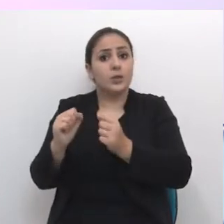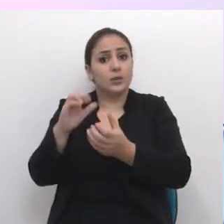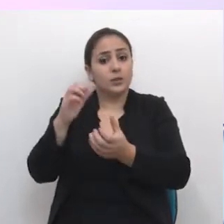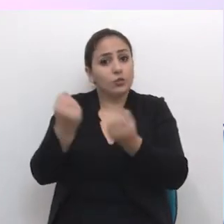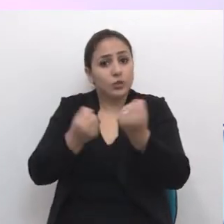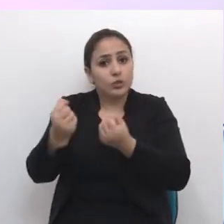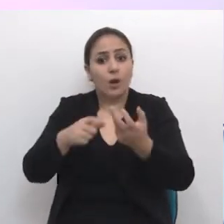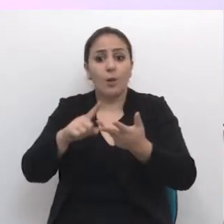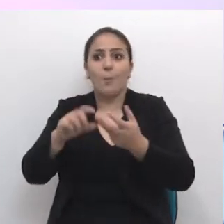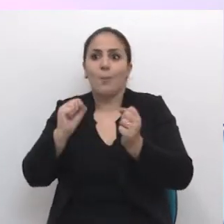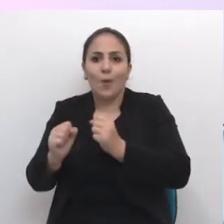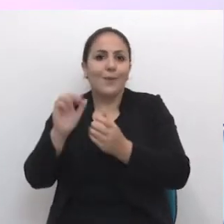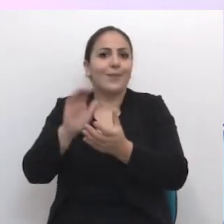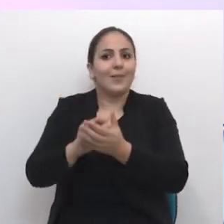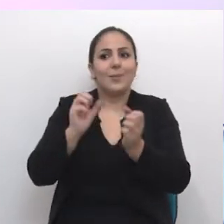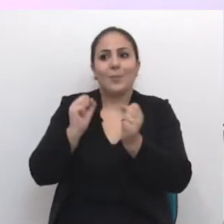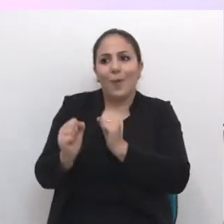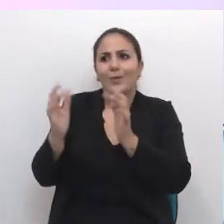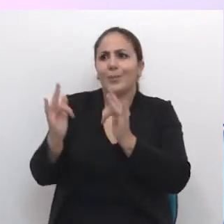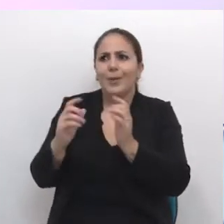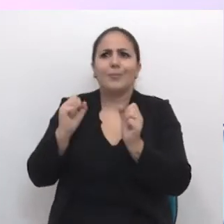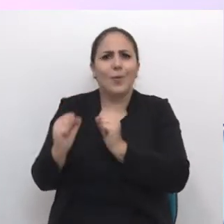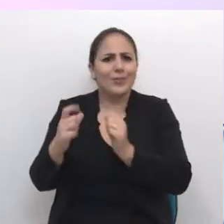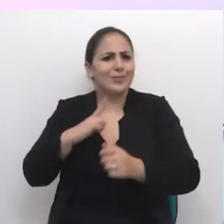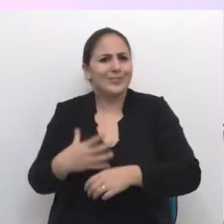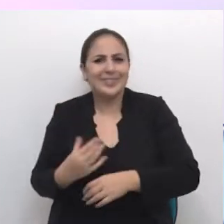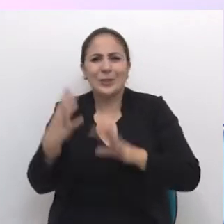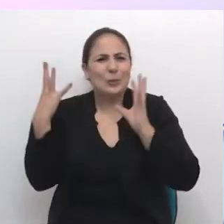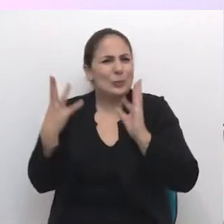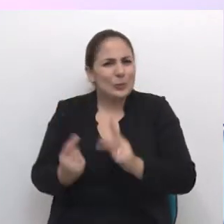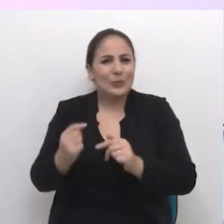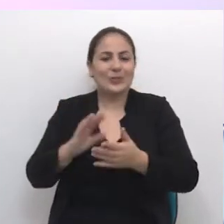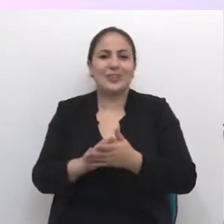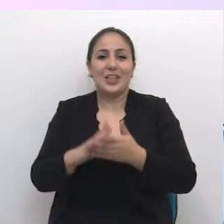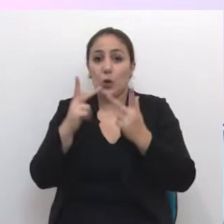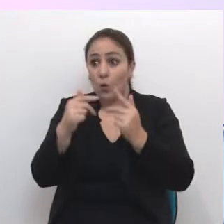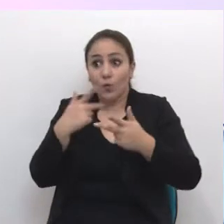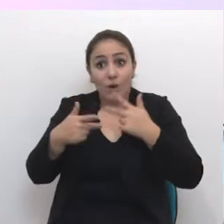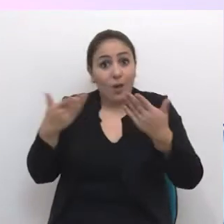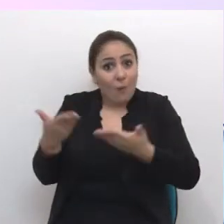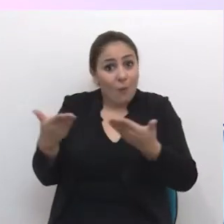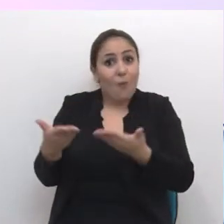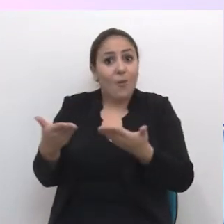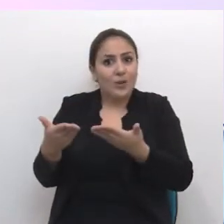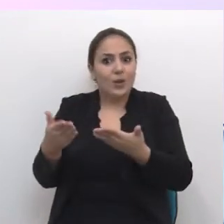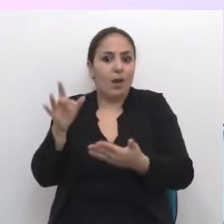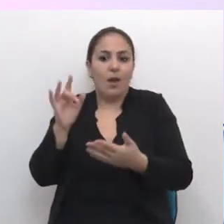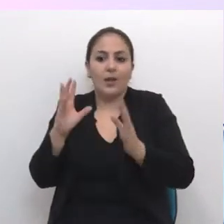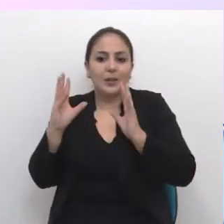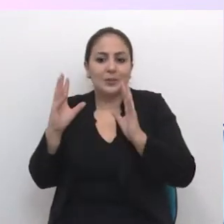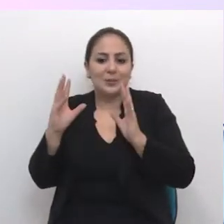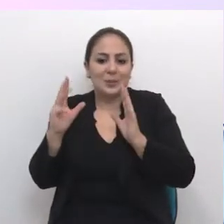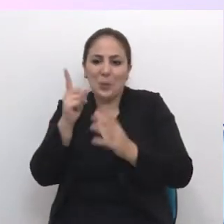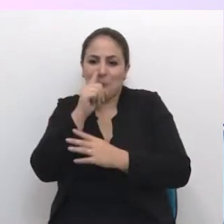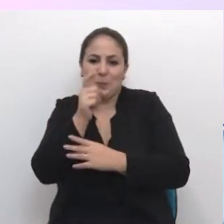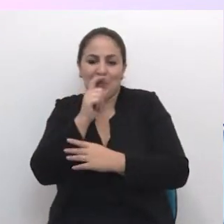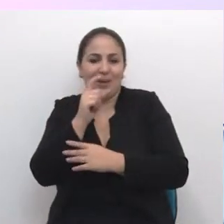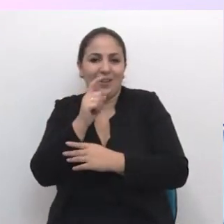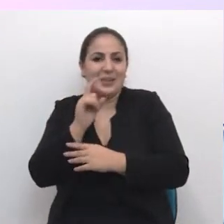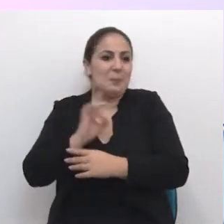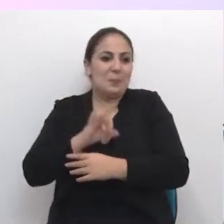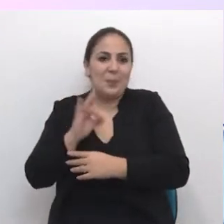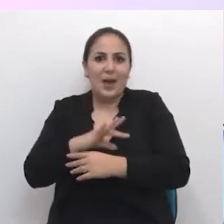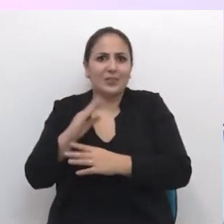poder casar, ele vai poder namorar, ter filhos, porque tudo isso que eu te falo hoje são anseios assim que vêm para nós,